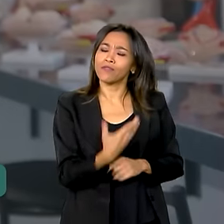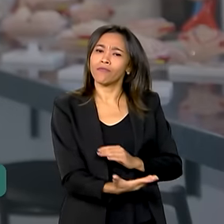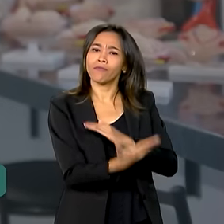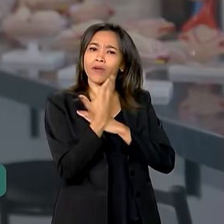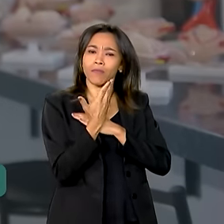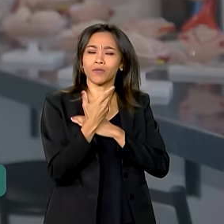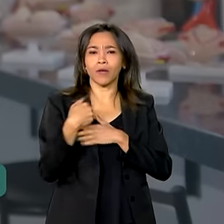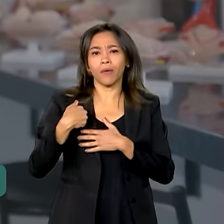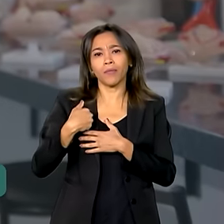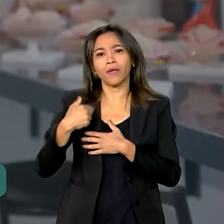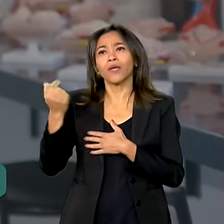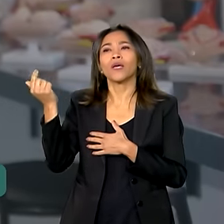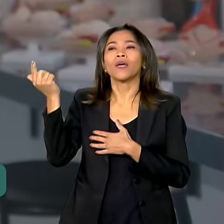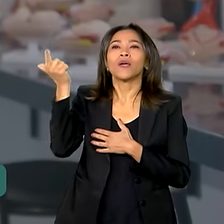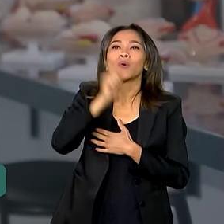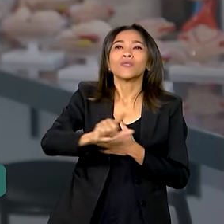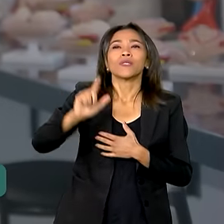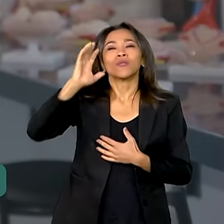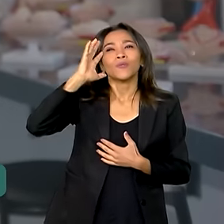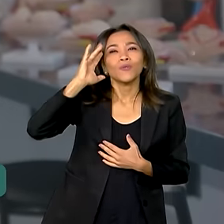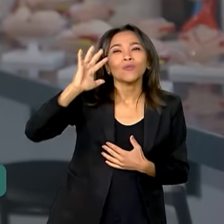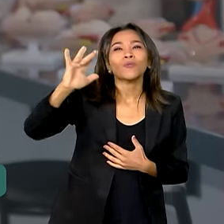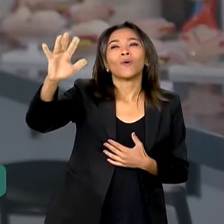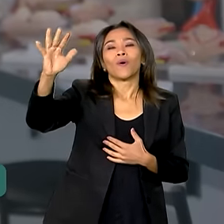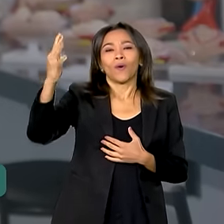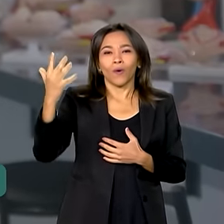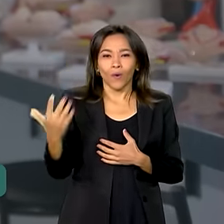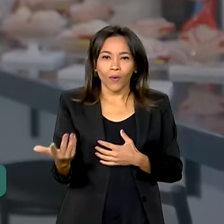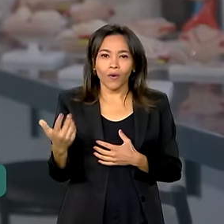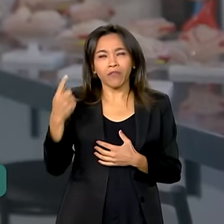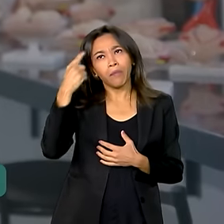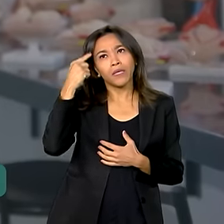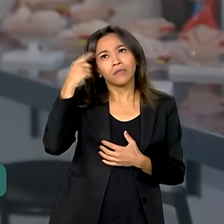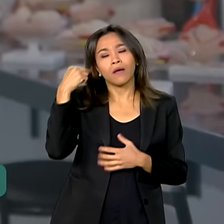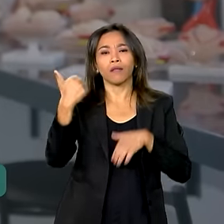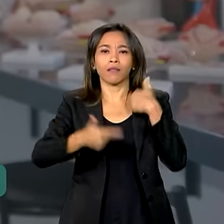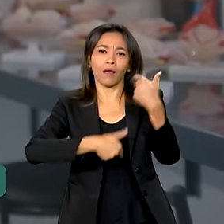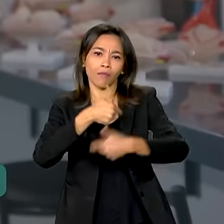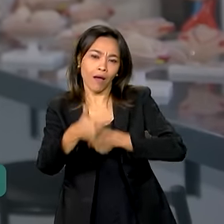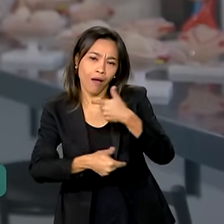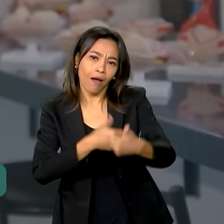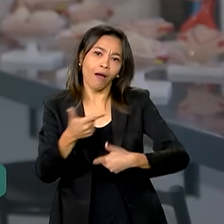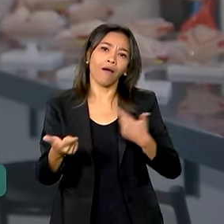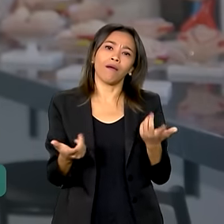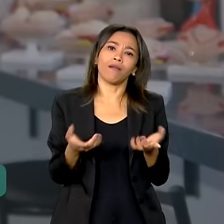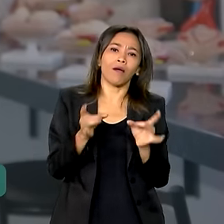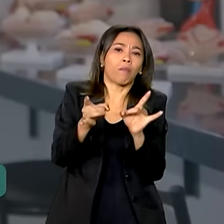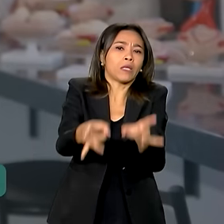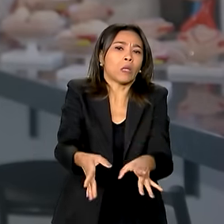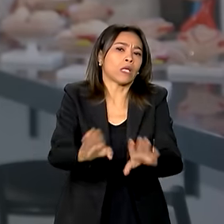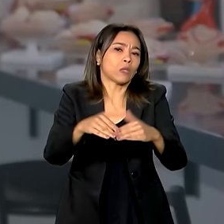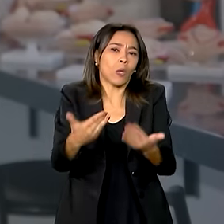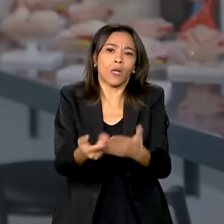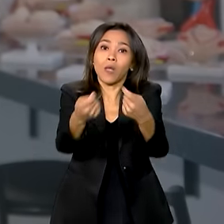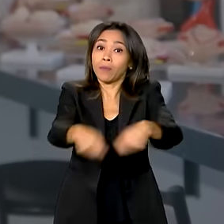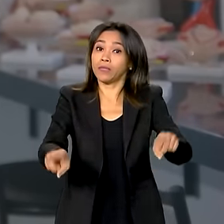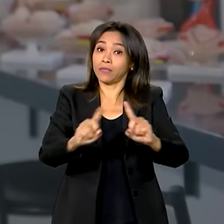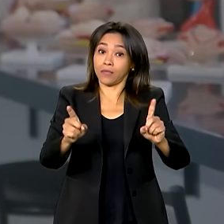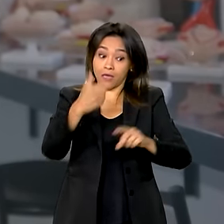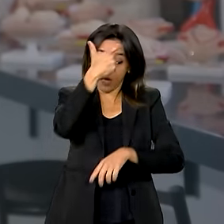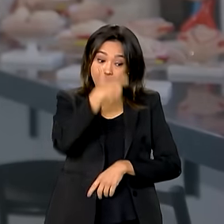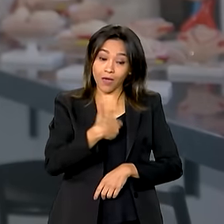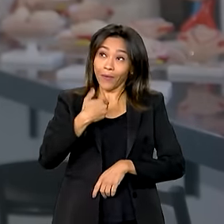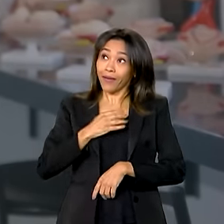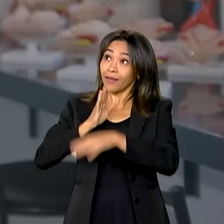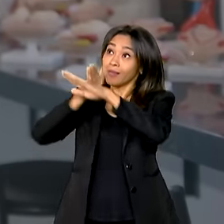correr atrás desse sonho. Que eu não vou precisar estar pensando tanto em trabalho, em deixar a escola. Entrar na universidade